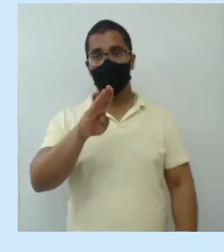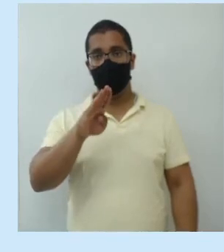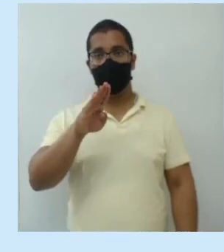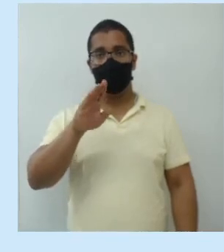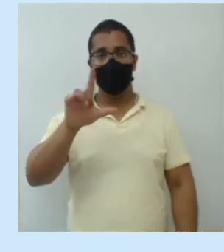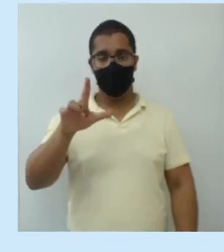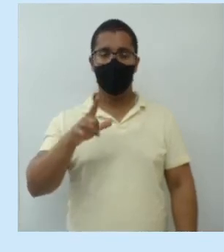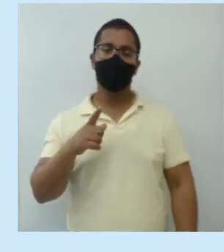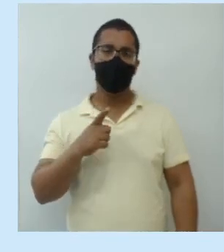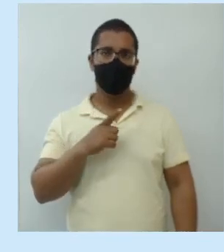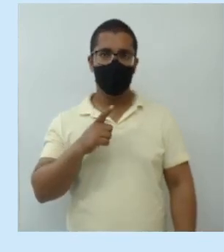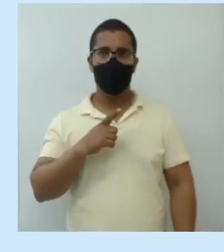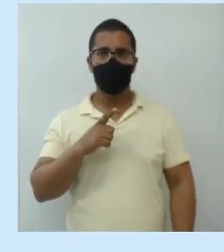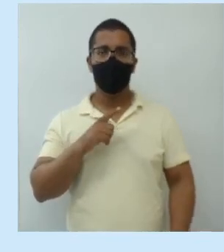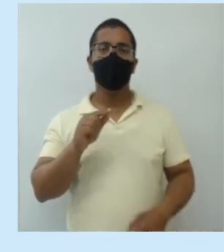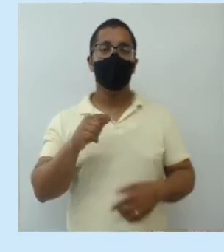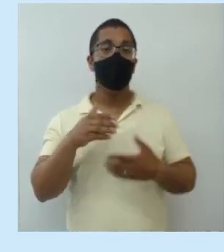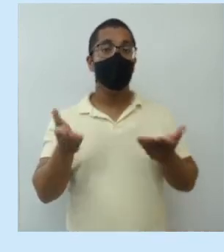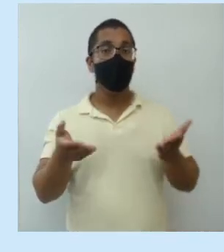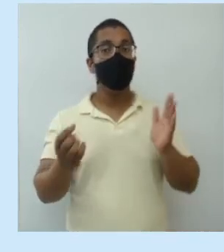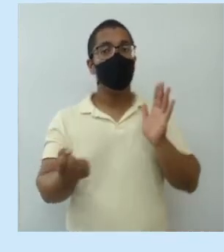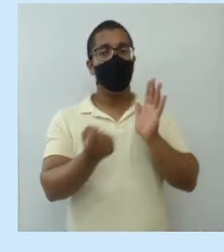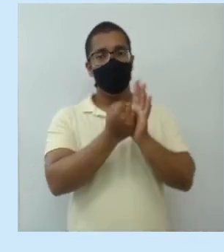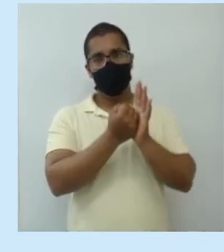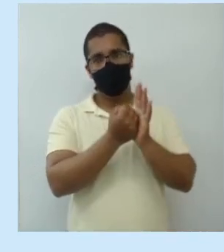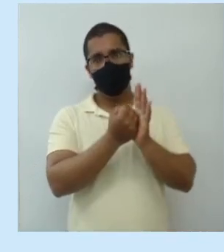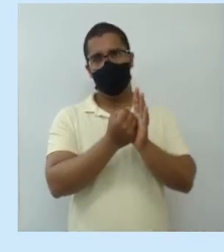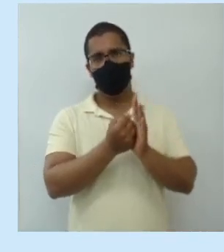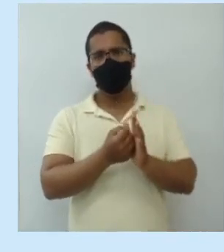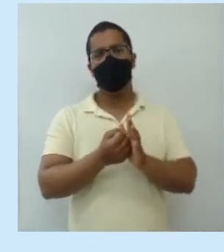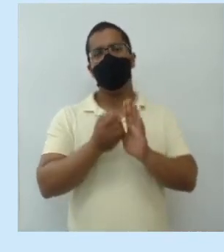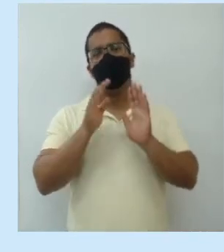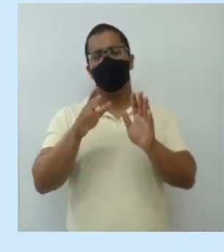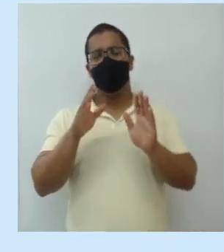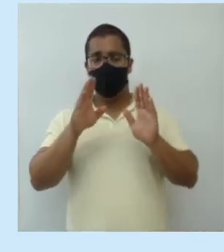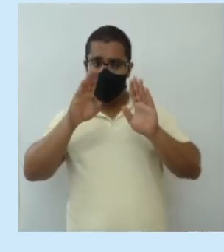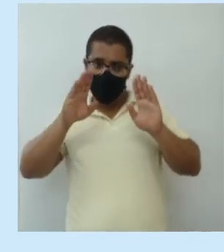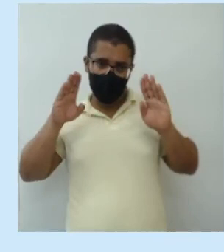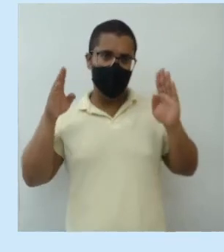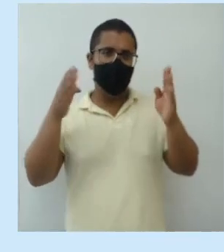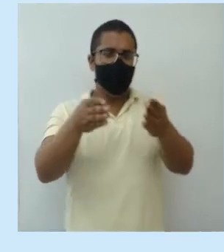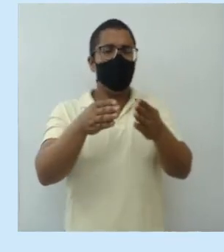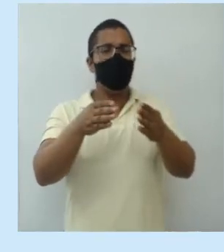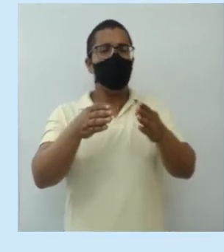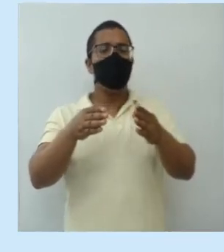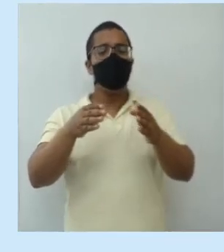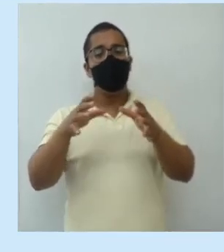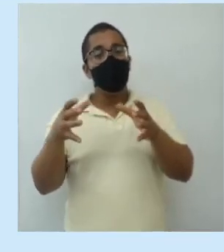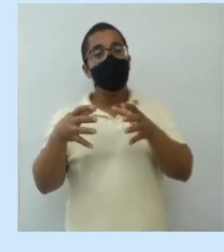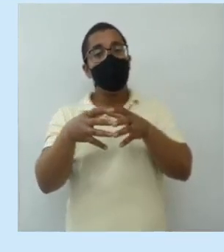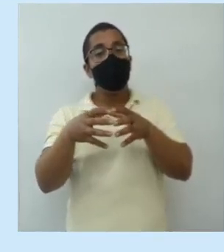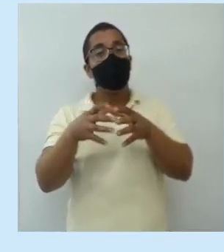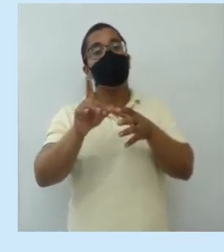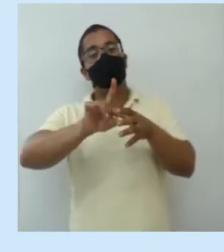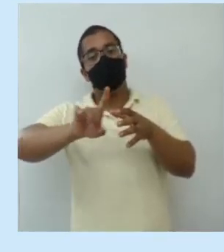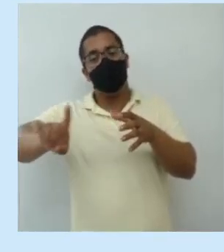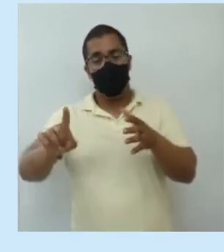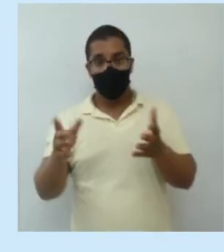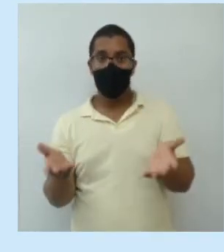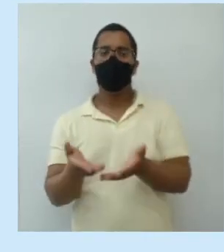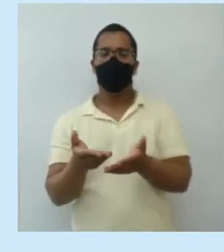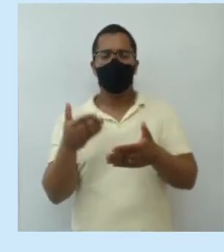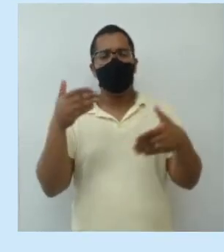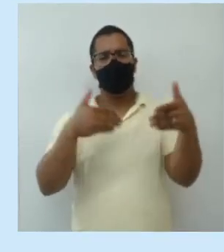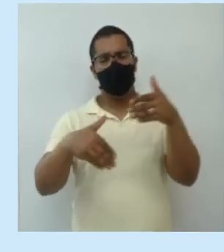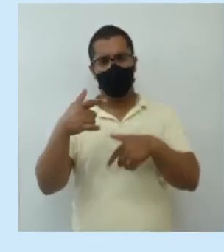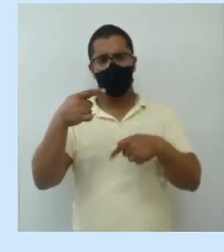A MBL, que também marca, só que aí, né, já mais direcionado por grupos de direitas, né, e que hoje tem uma